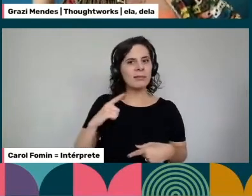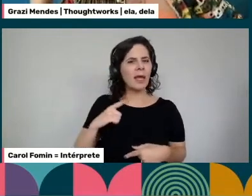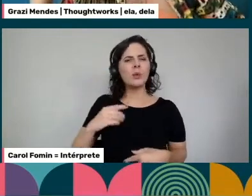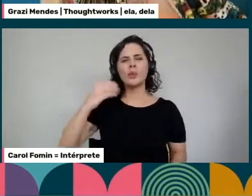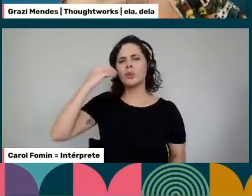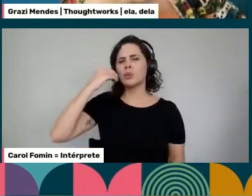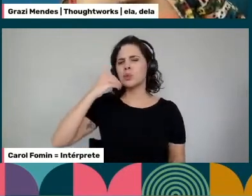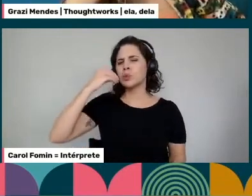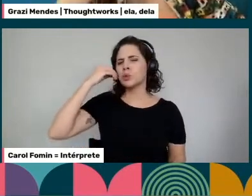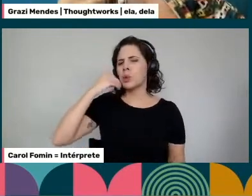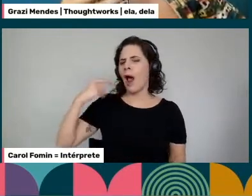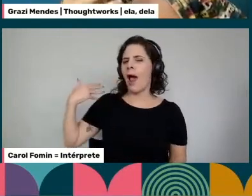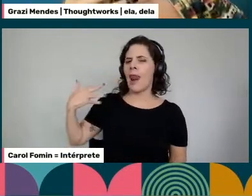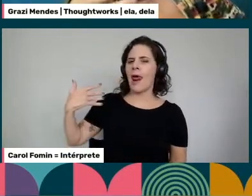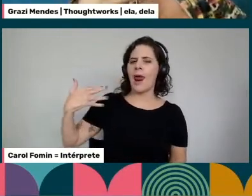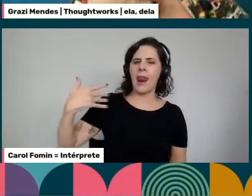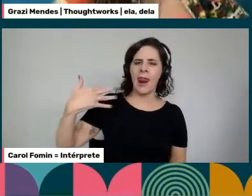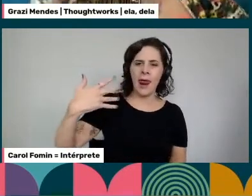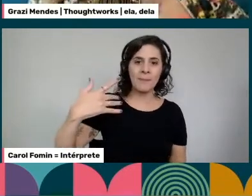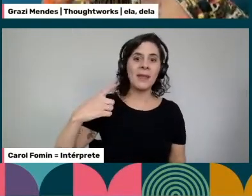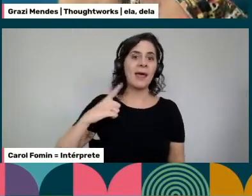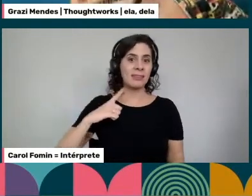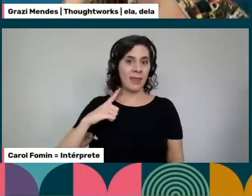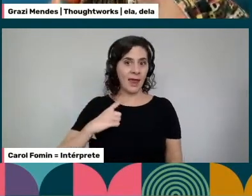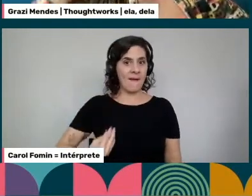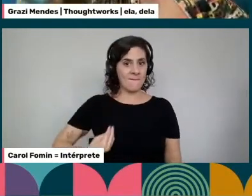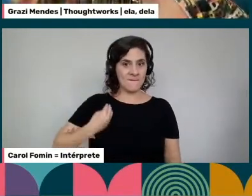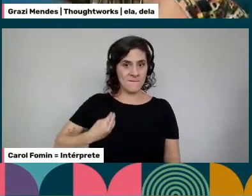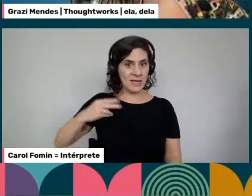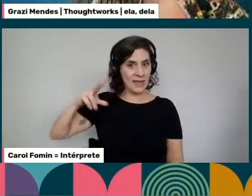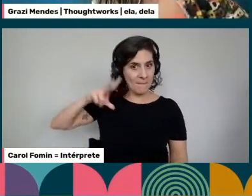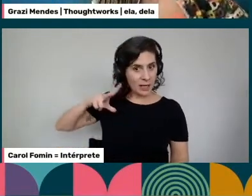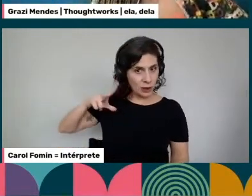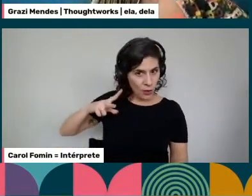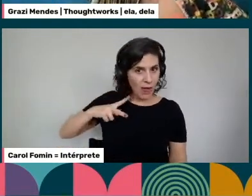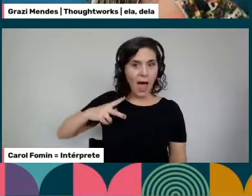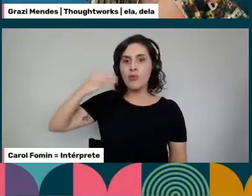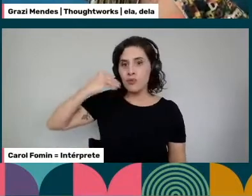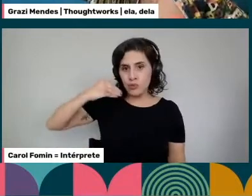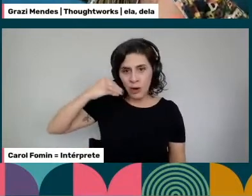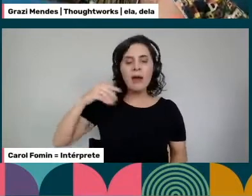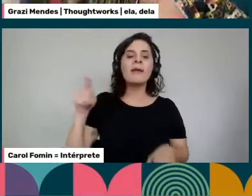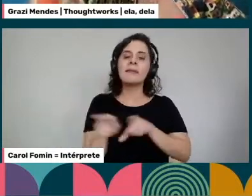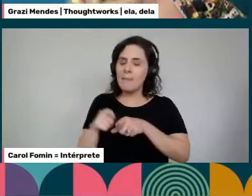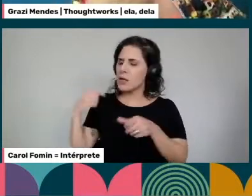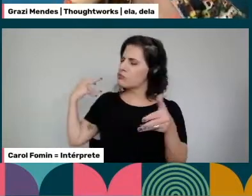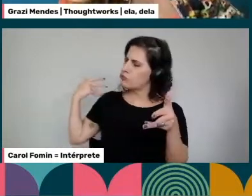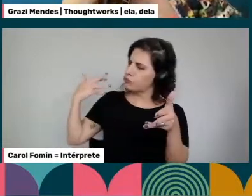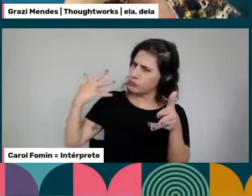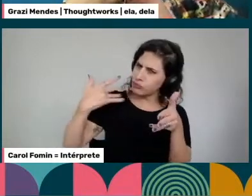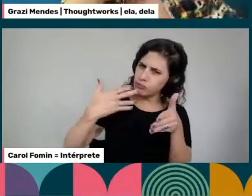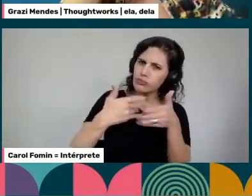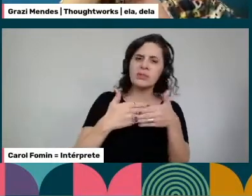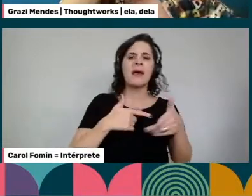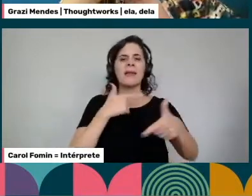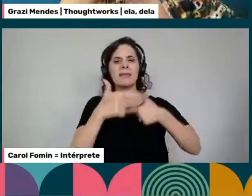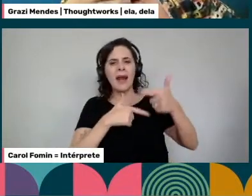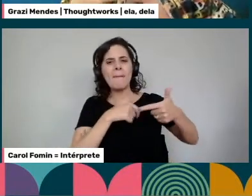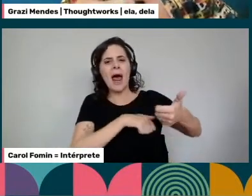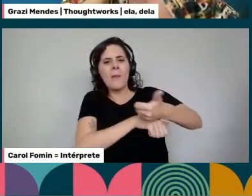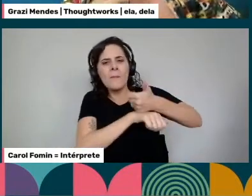trajetória, né, além da própria vivência, tem uma longa trajetória em apoiar a partir de processos